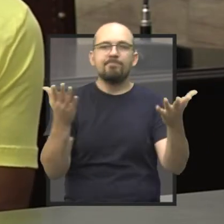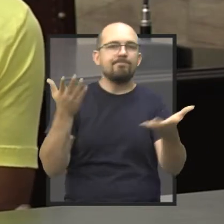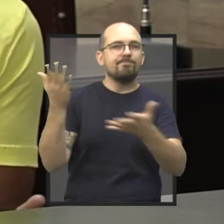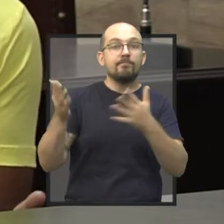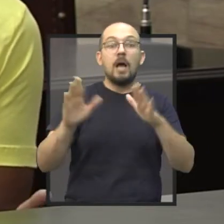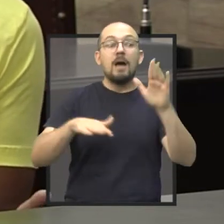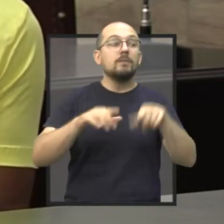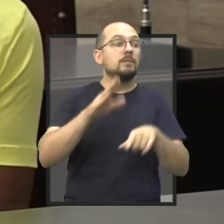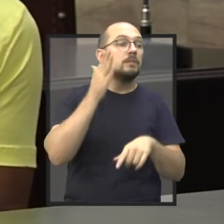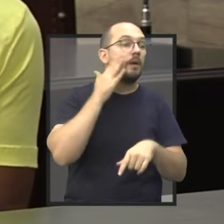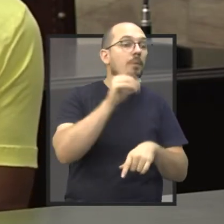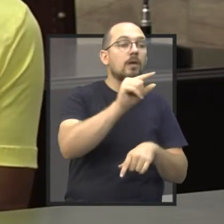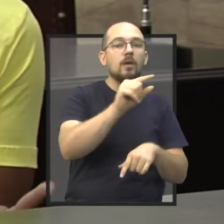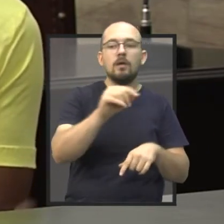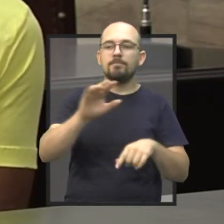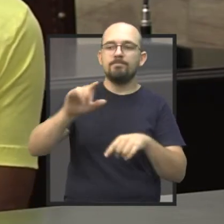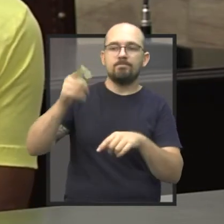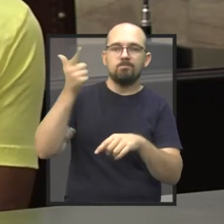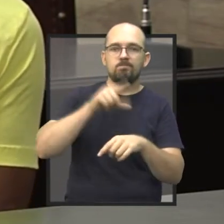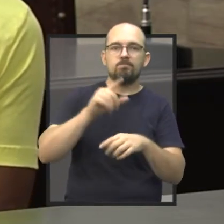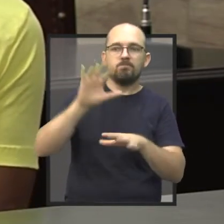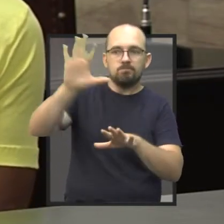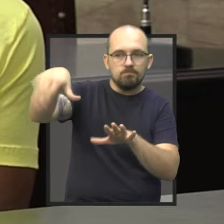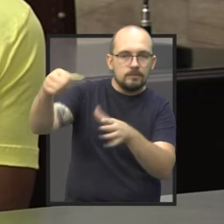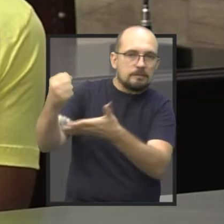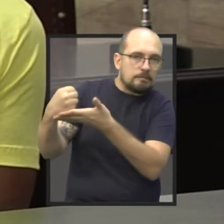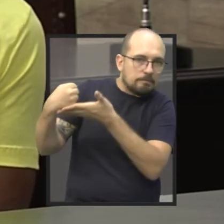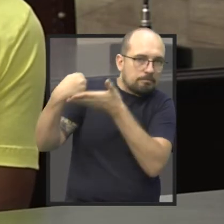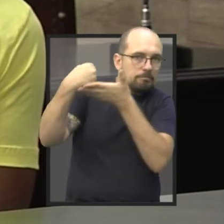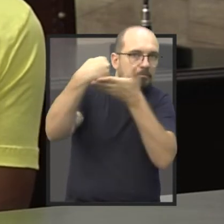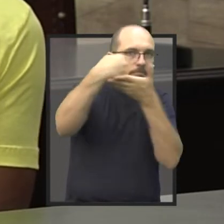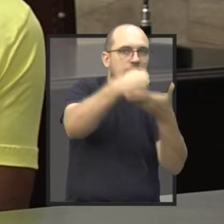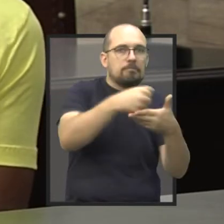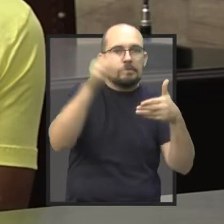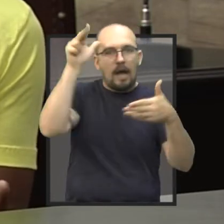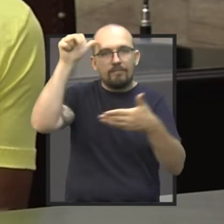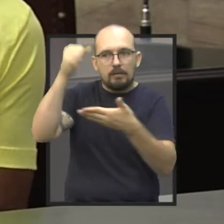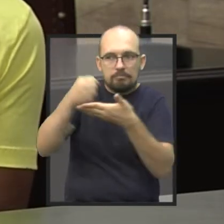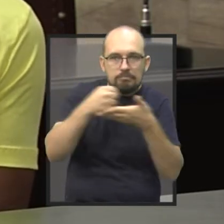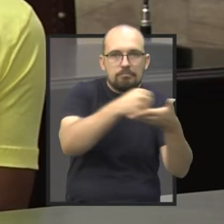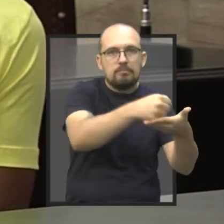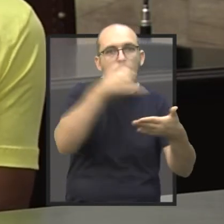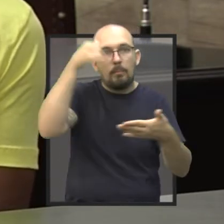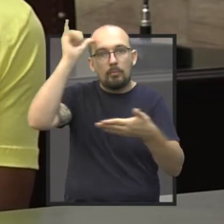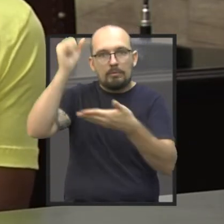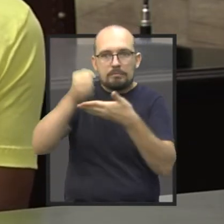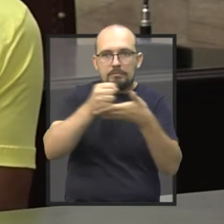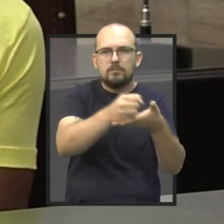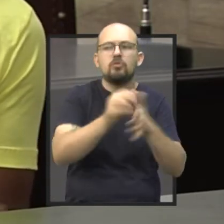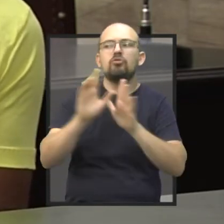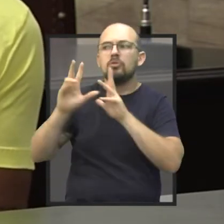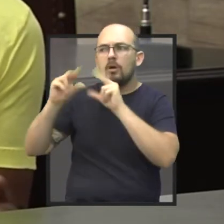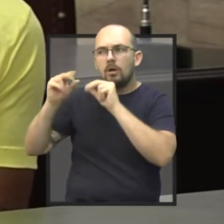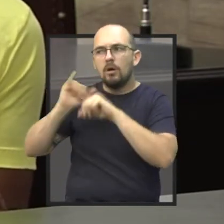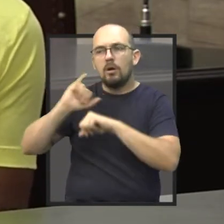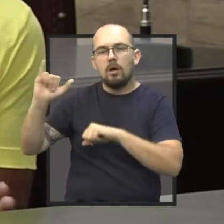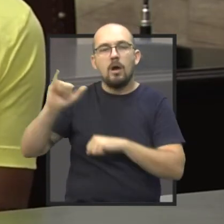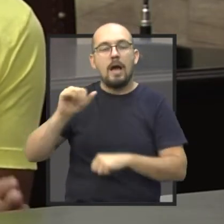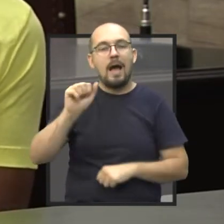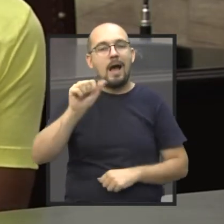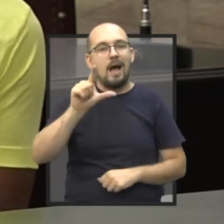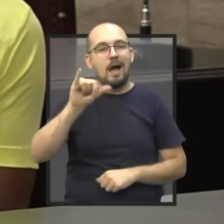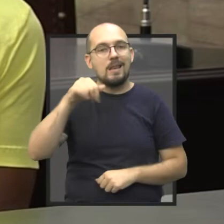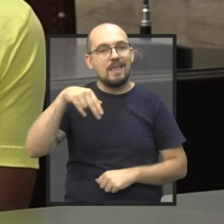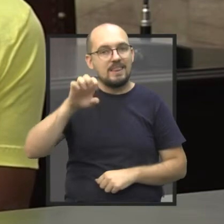consegue levar os animais, arrebatar os animais. Mas a gente continua achando, já falei com a secretária Aline, que tem que se fazer